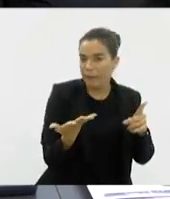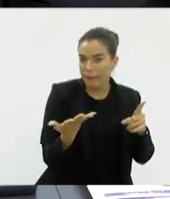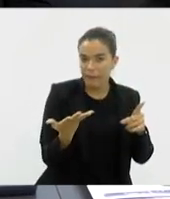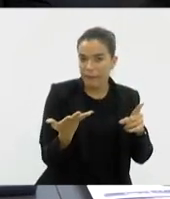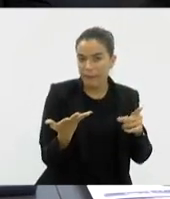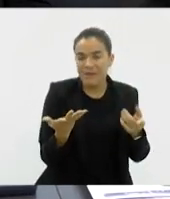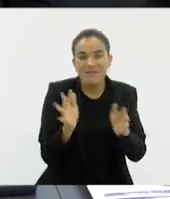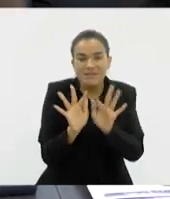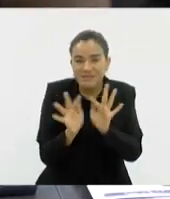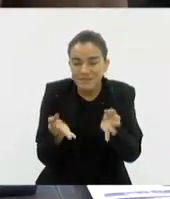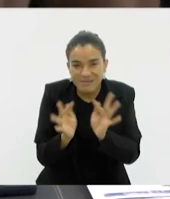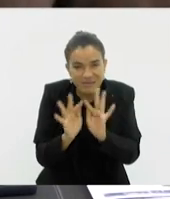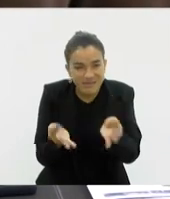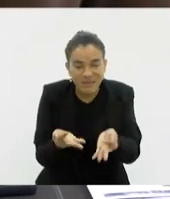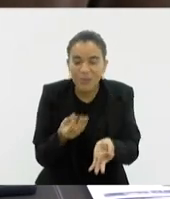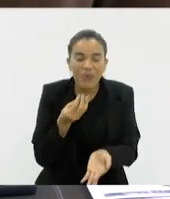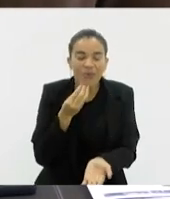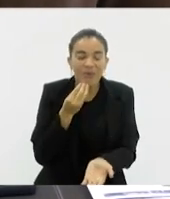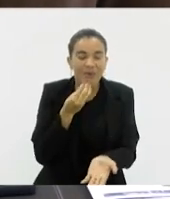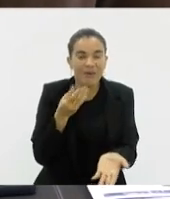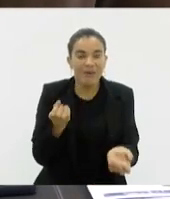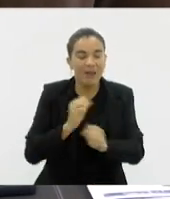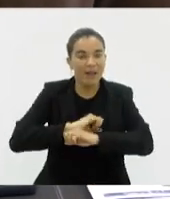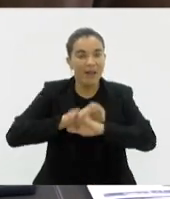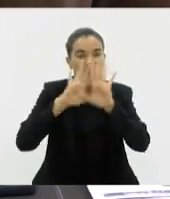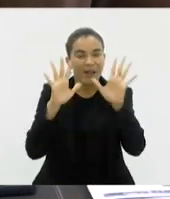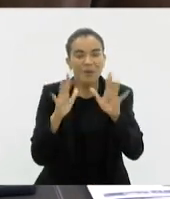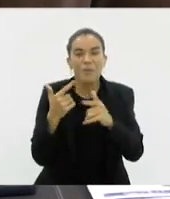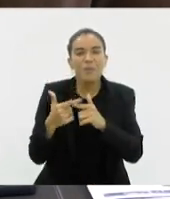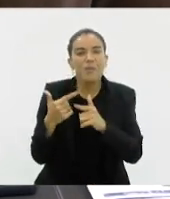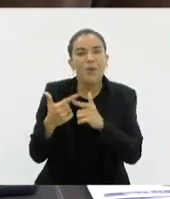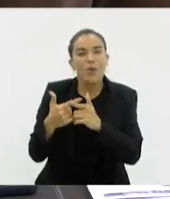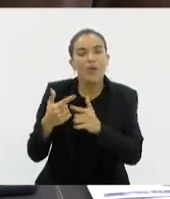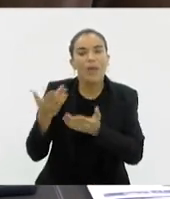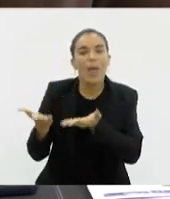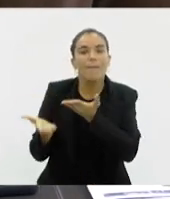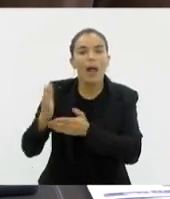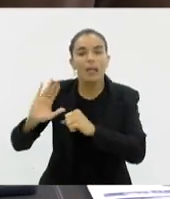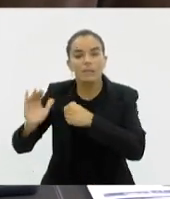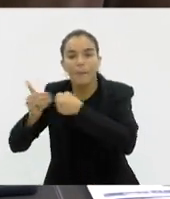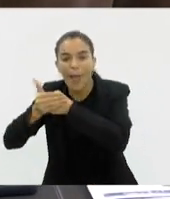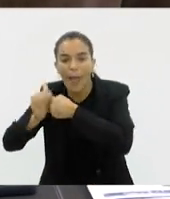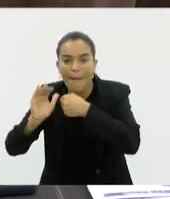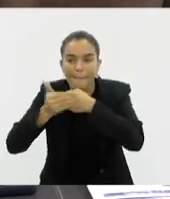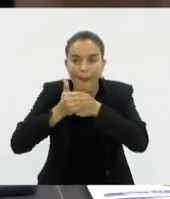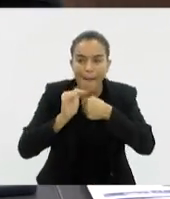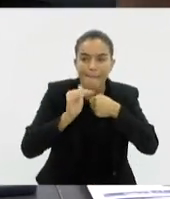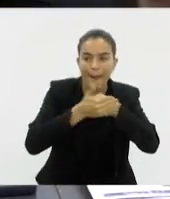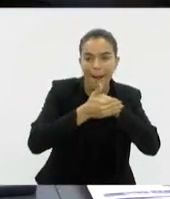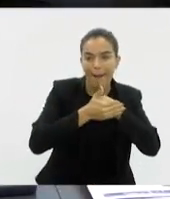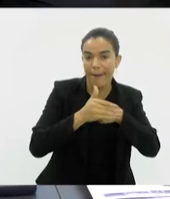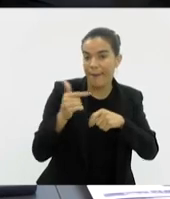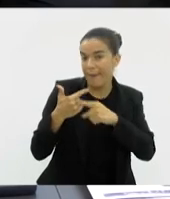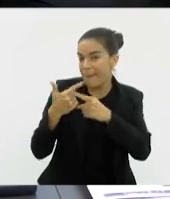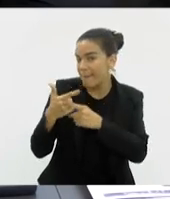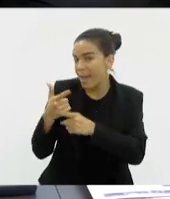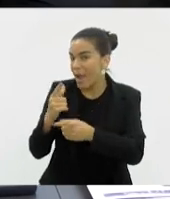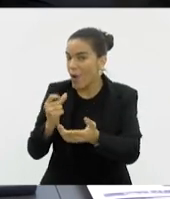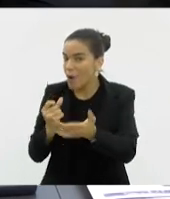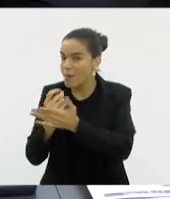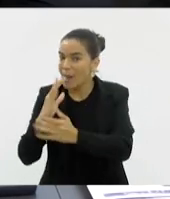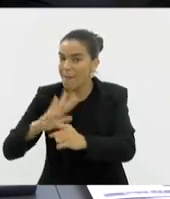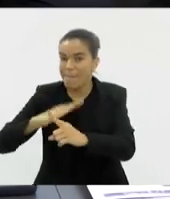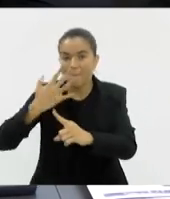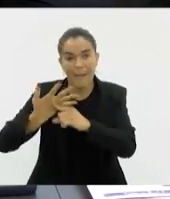uma coisa tão simples e óbvia. Mas por que que as balanças ficam escondidas? Em geral, para você comprar mais do que